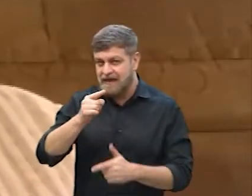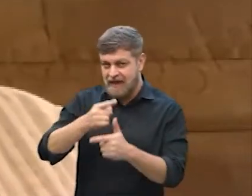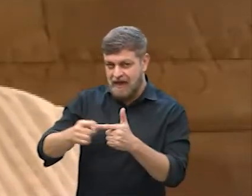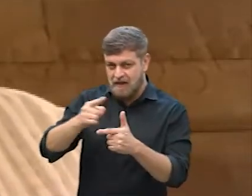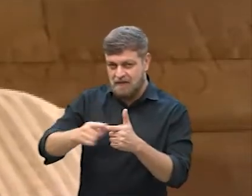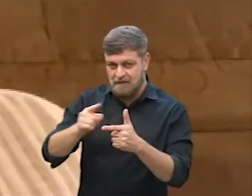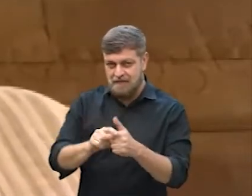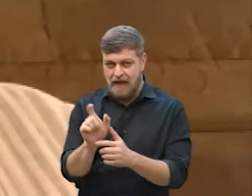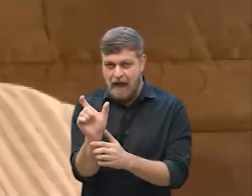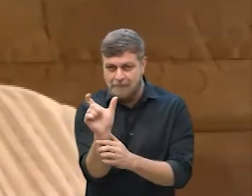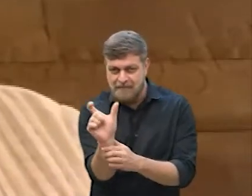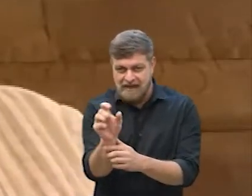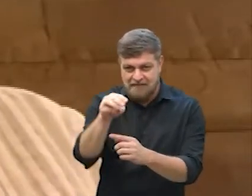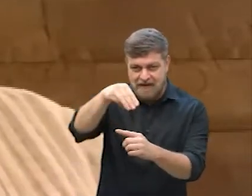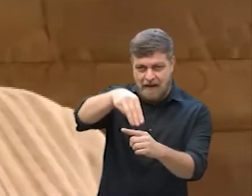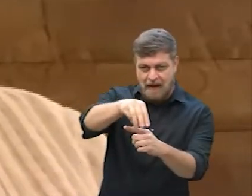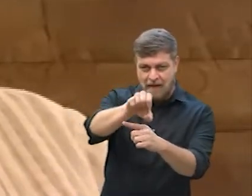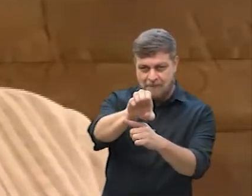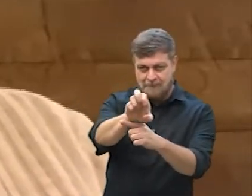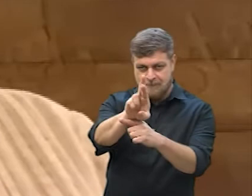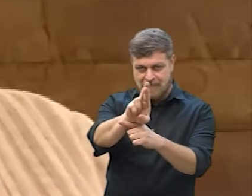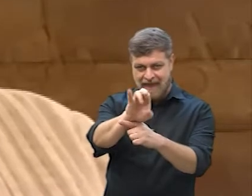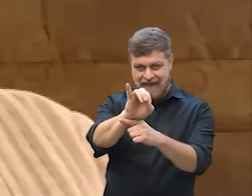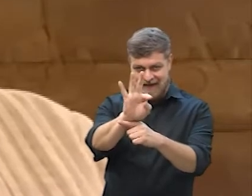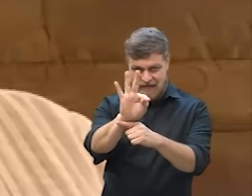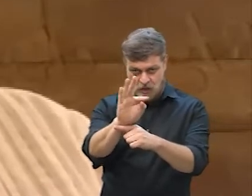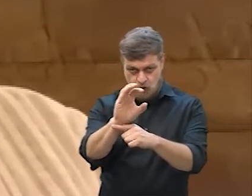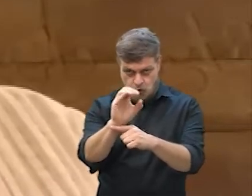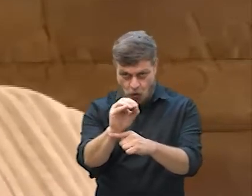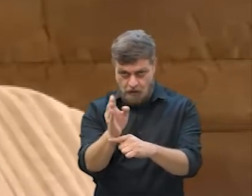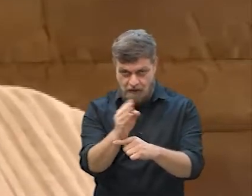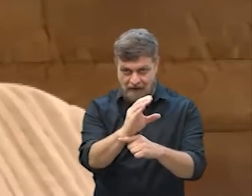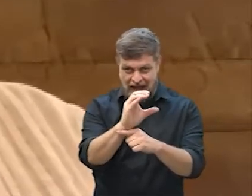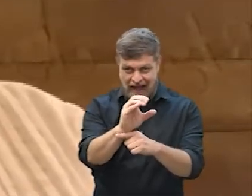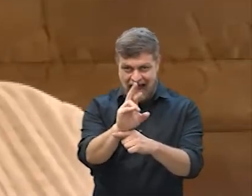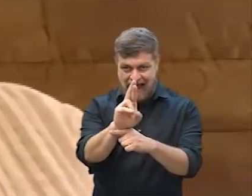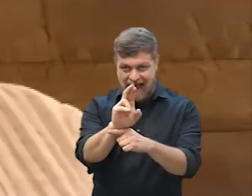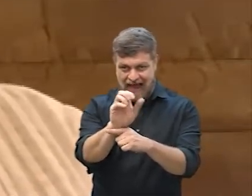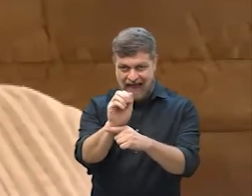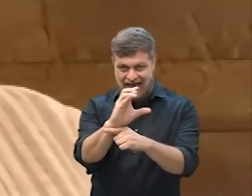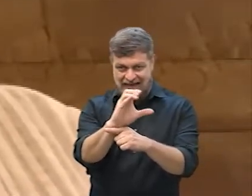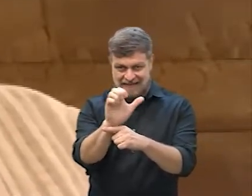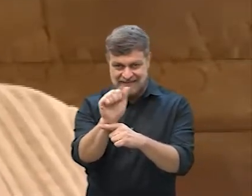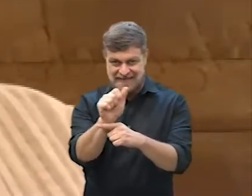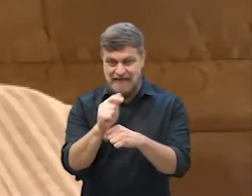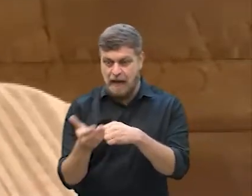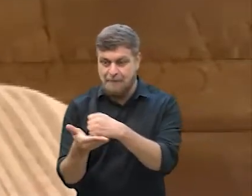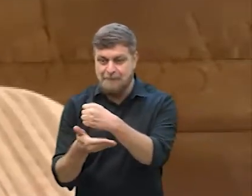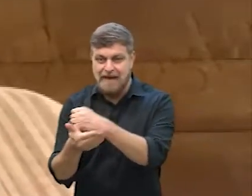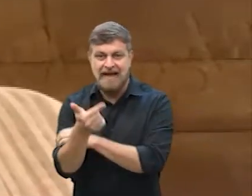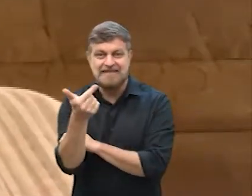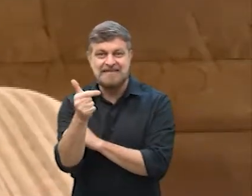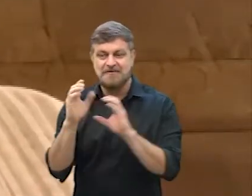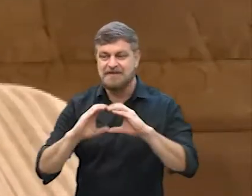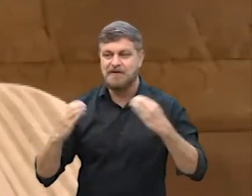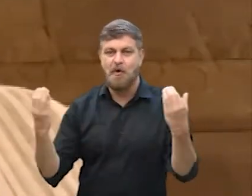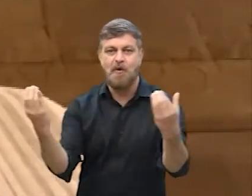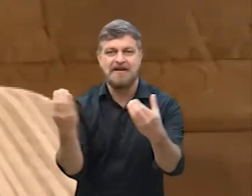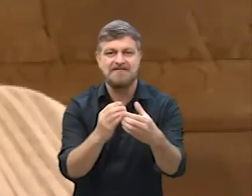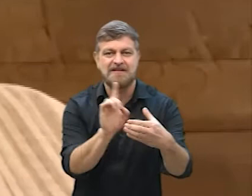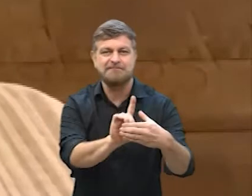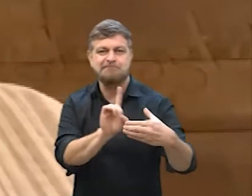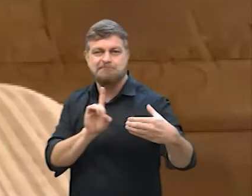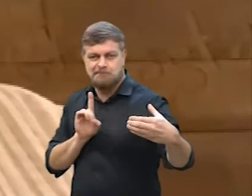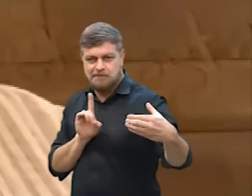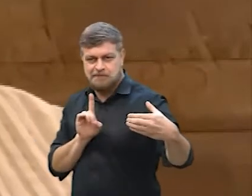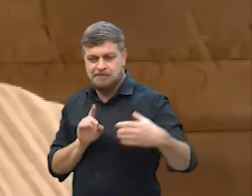da meritocracia é que ela não tem nenhum princípio de coletividade. Então,